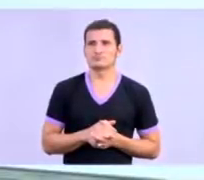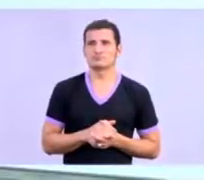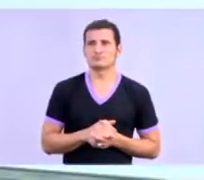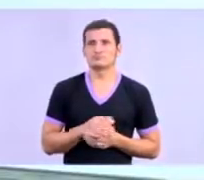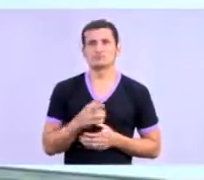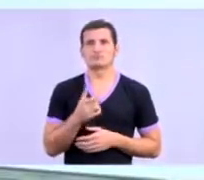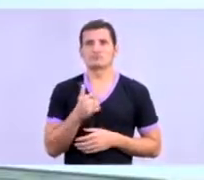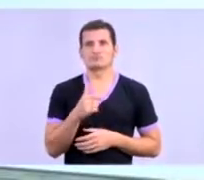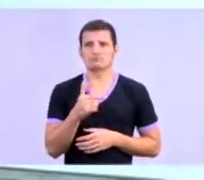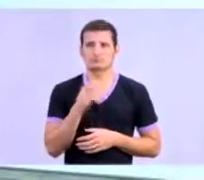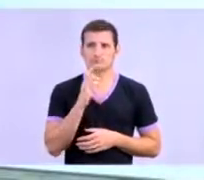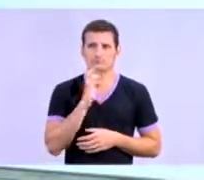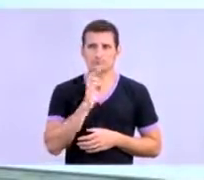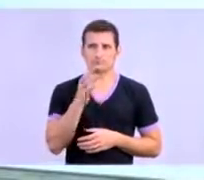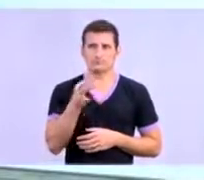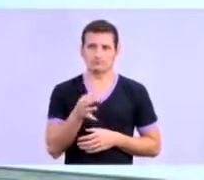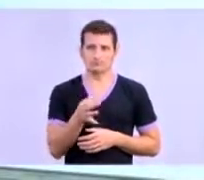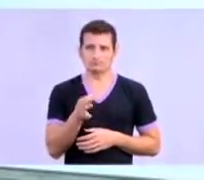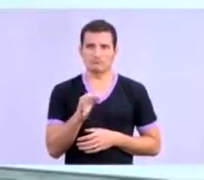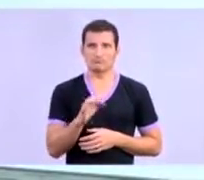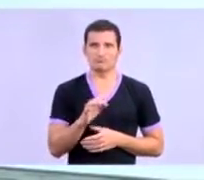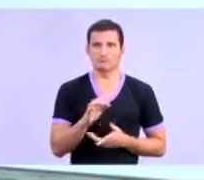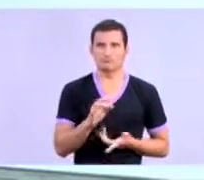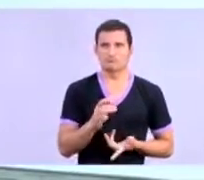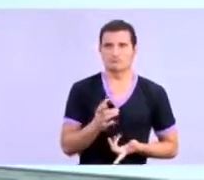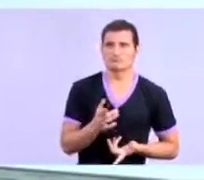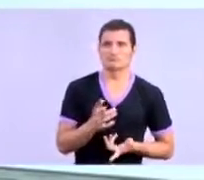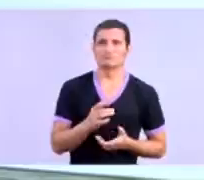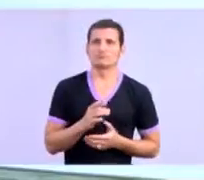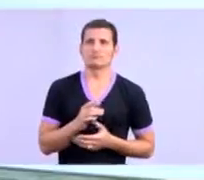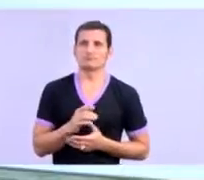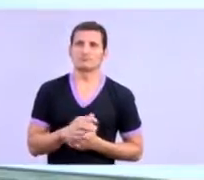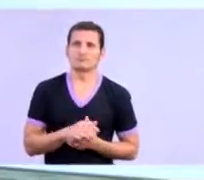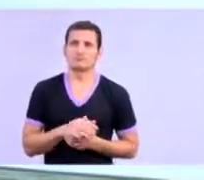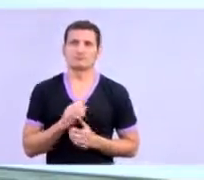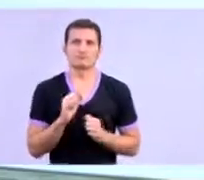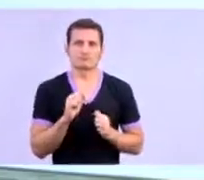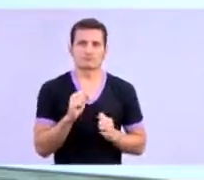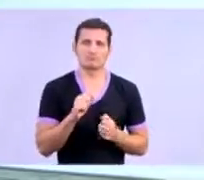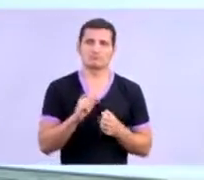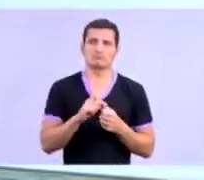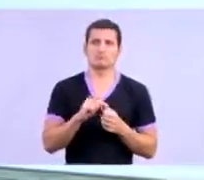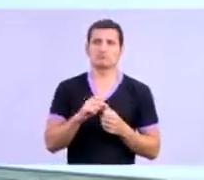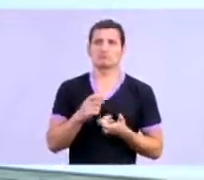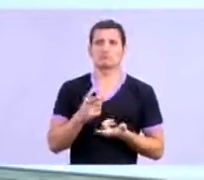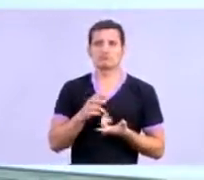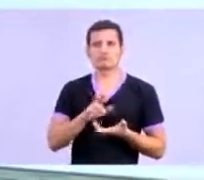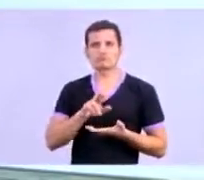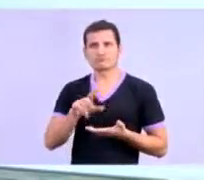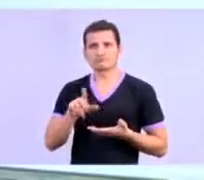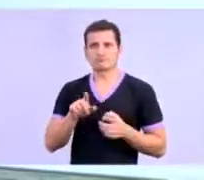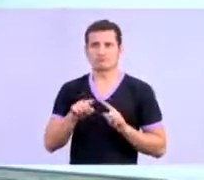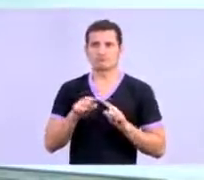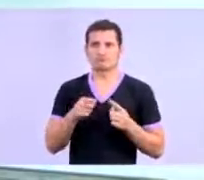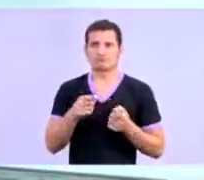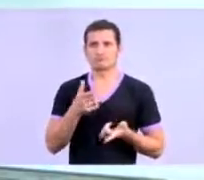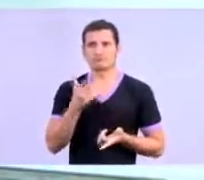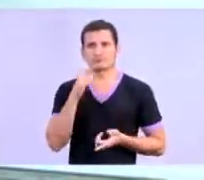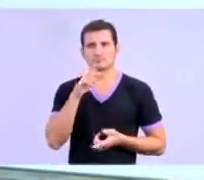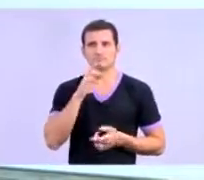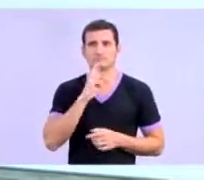resposta certa somente de uma forma, ou feita de uma forma. Ela pode ser feita de outra, mas que a gente chegue ao resultado